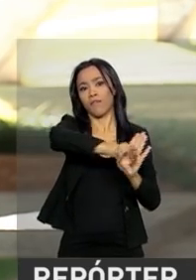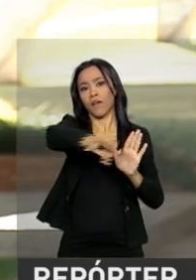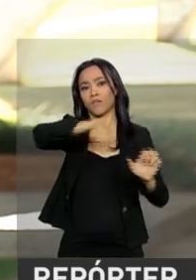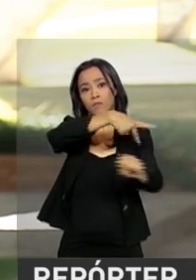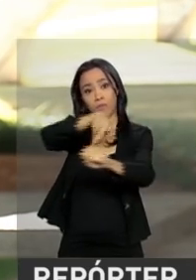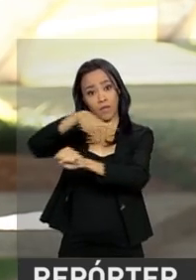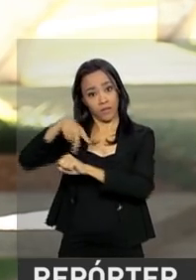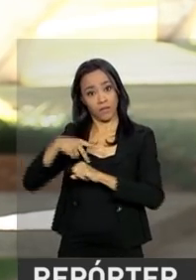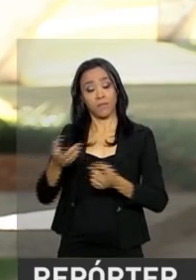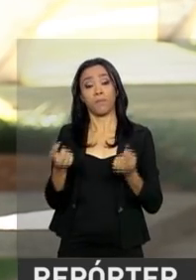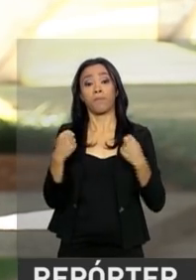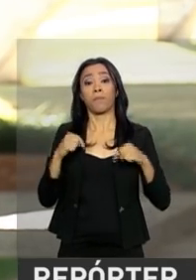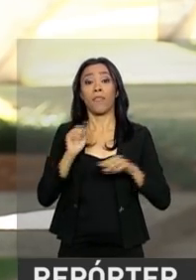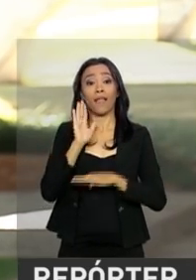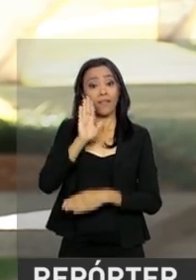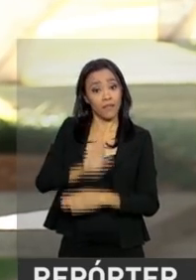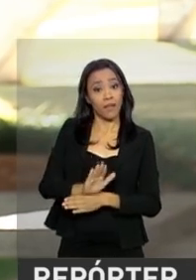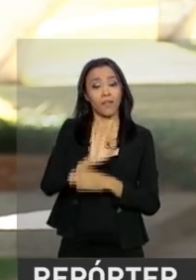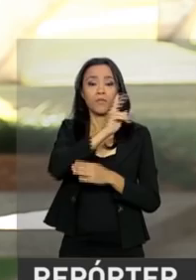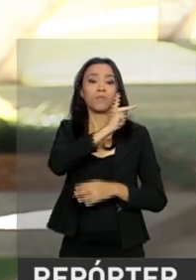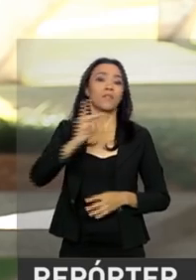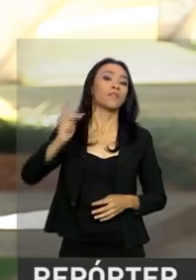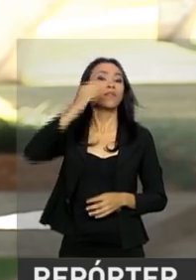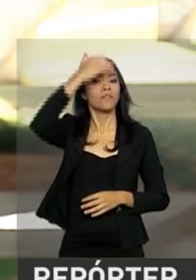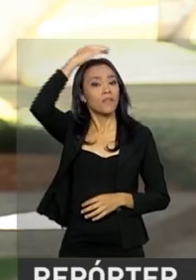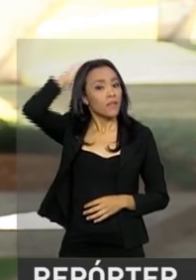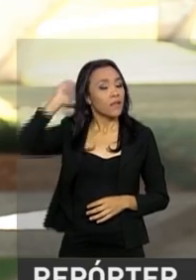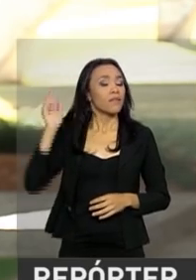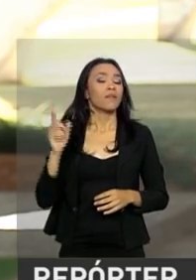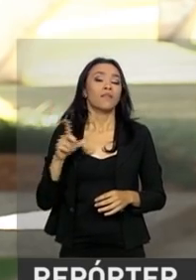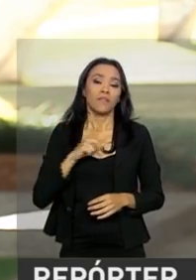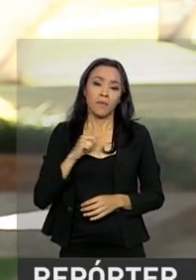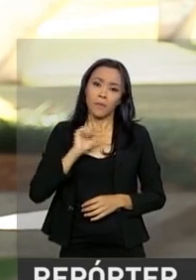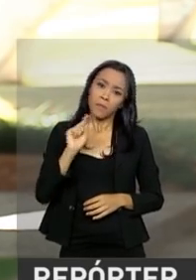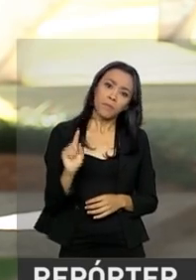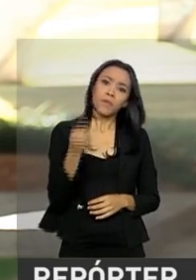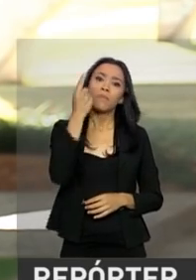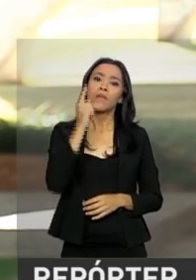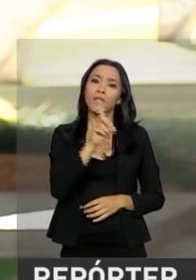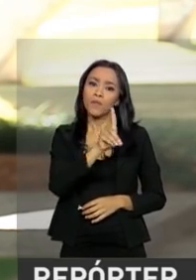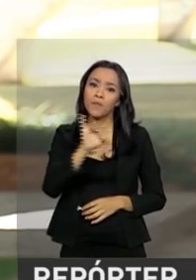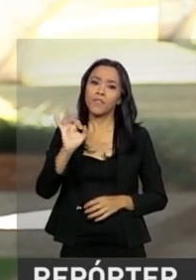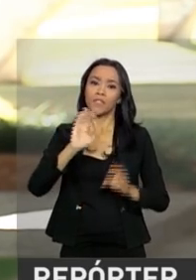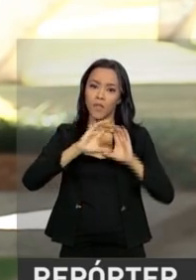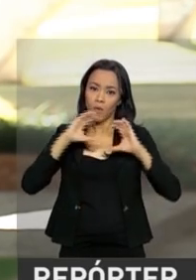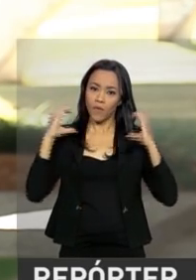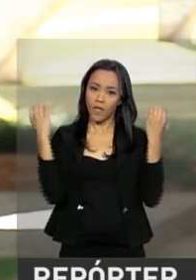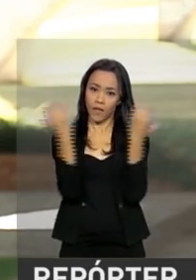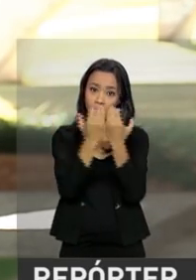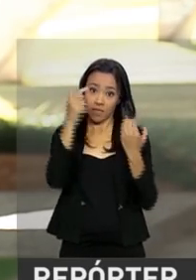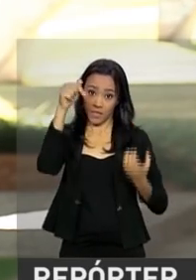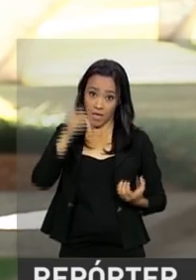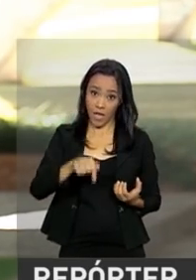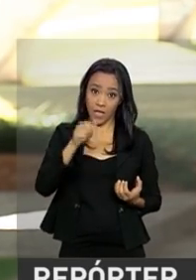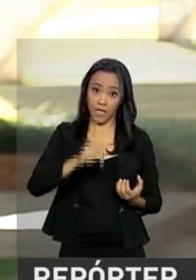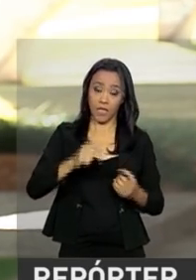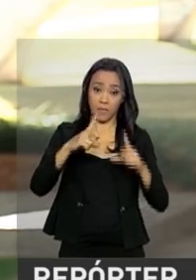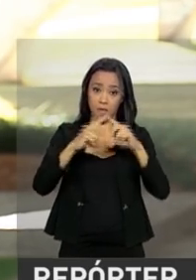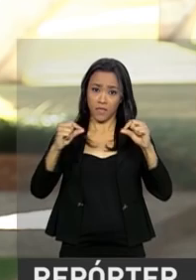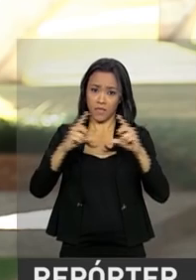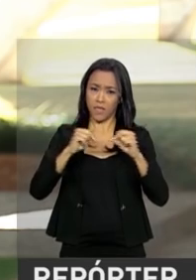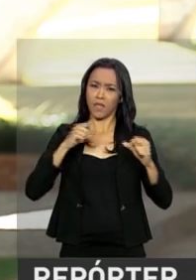período na parte da tarde Michel Temer comanda então a agenda do primeiro dia da conferência da CP LP aqui em Brasília estão previstos uma